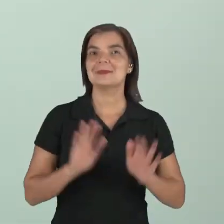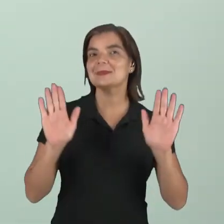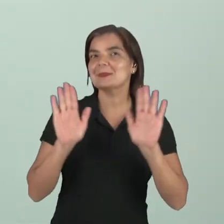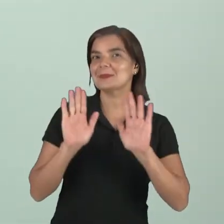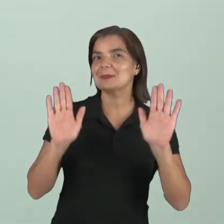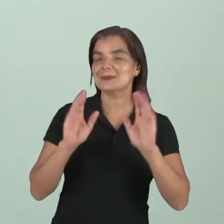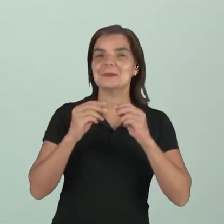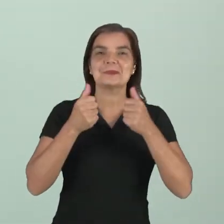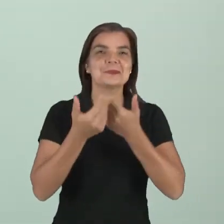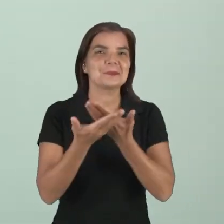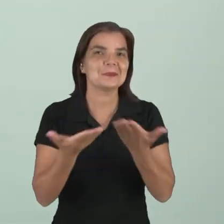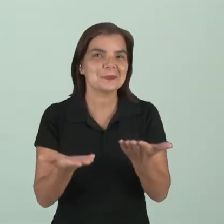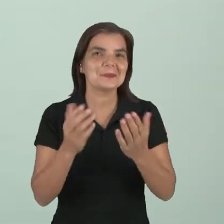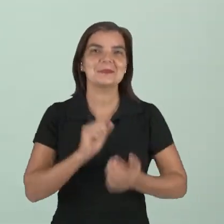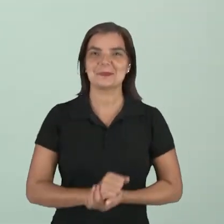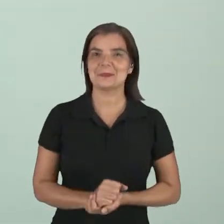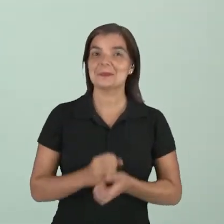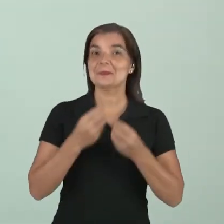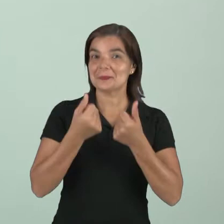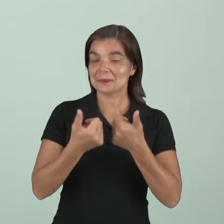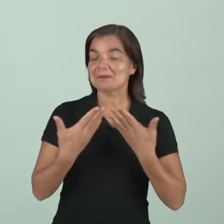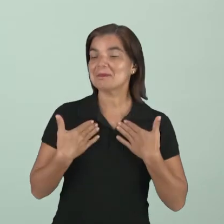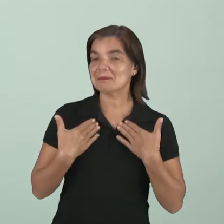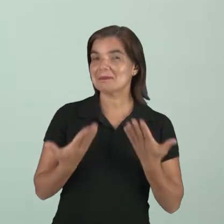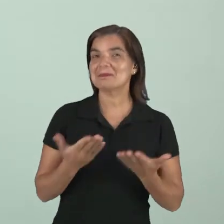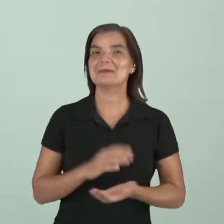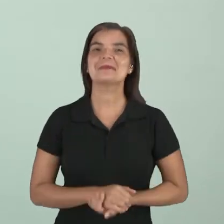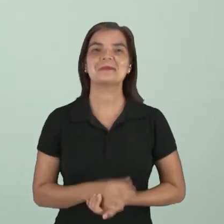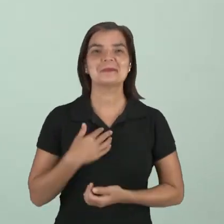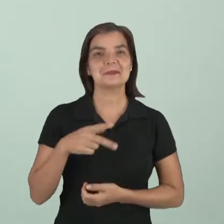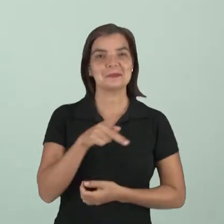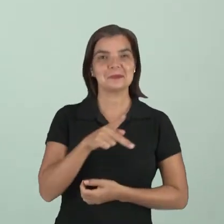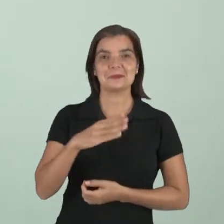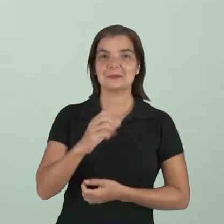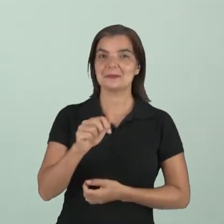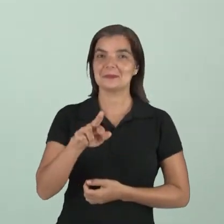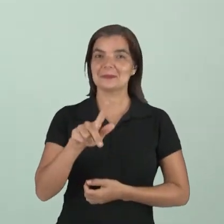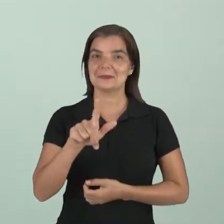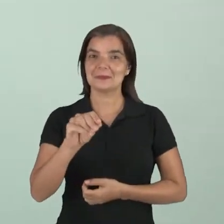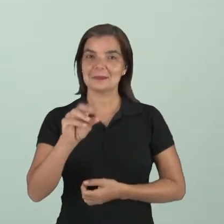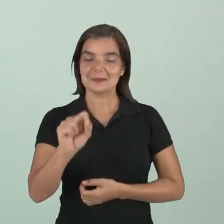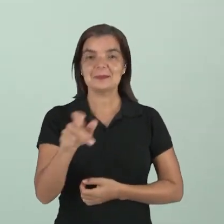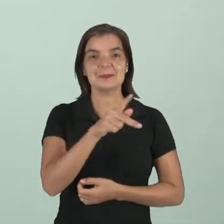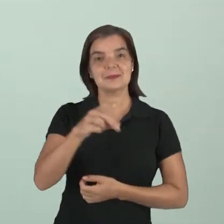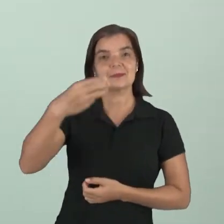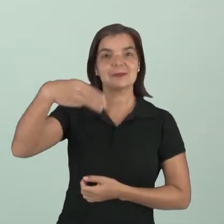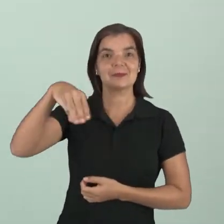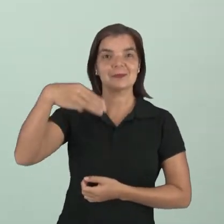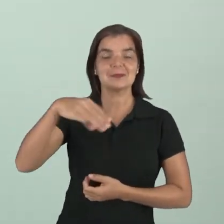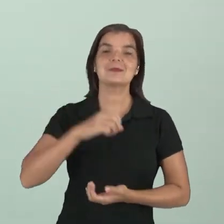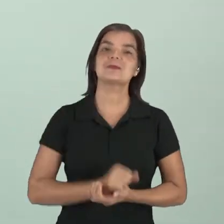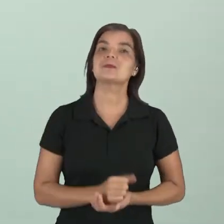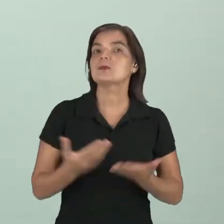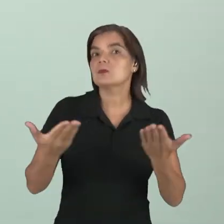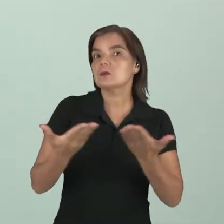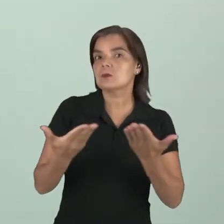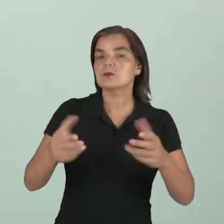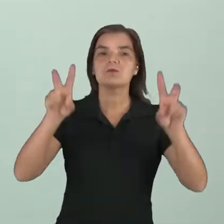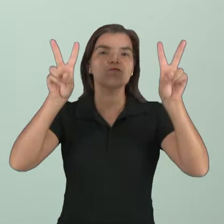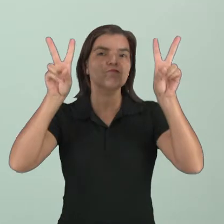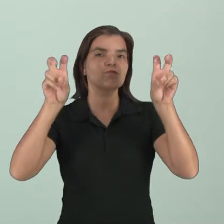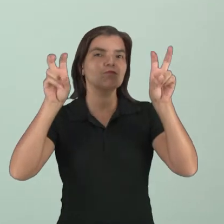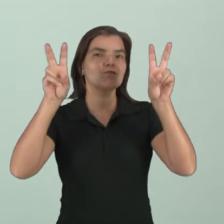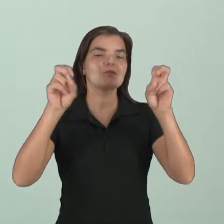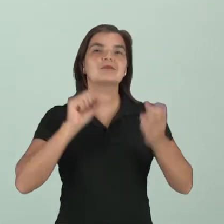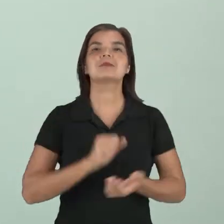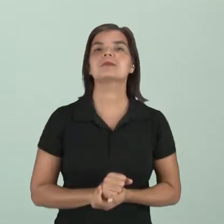o Olá tudo bom com vocês Tudo bom comigo eu sou o Carlos professor de matemática e hoje o